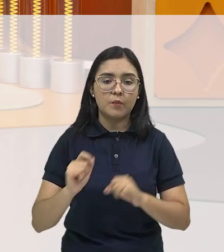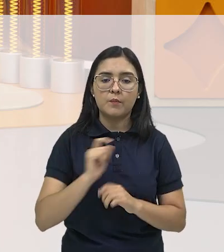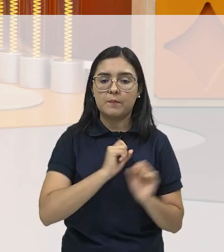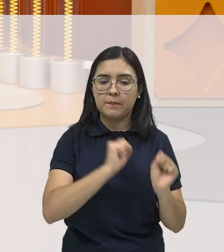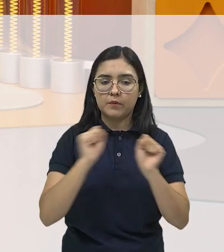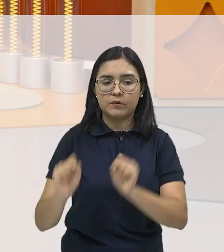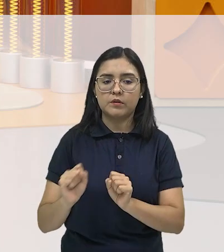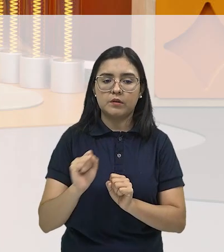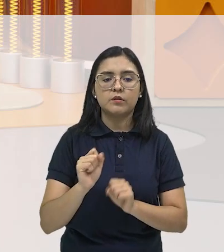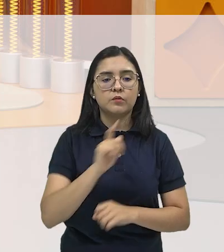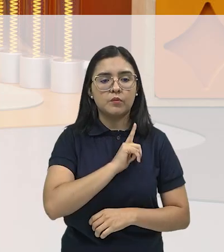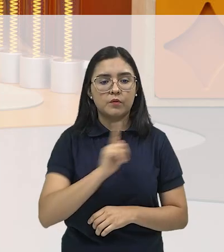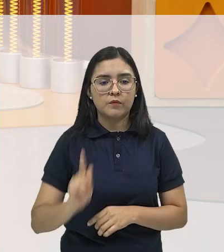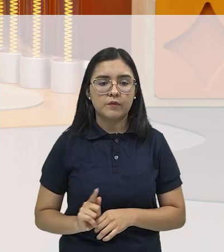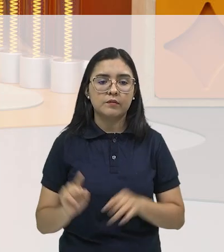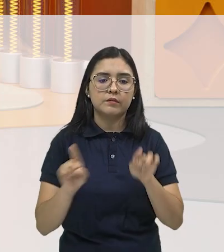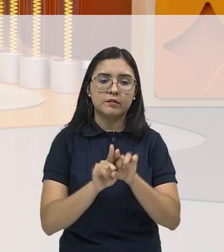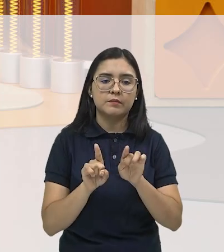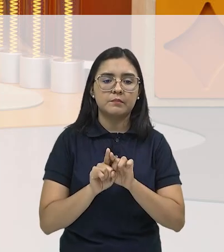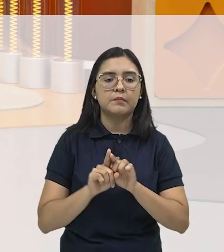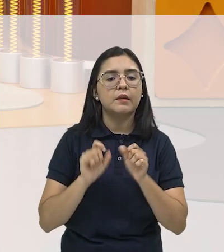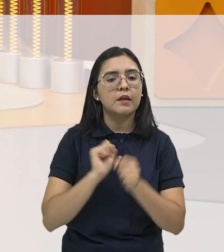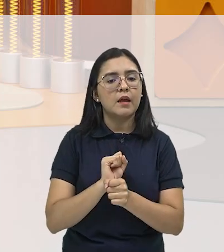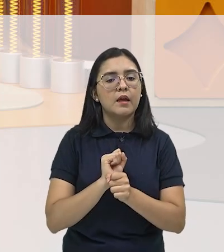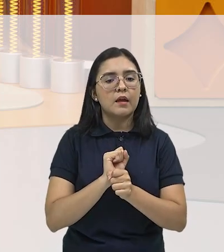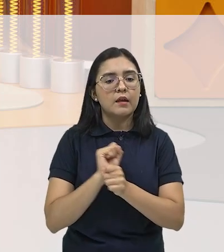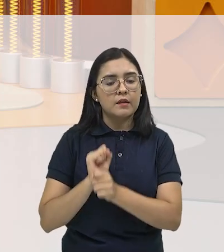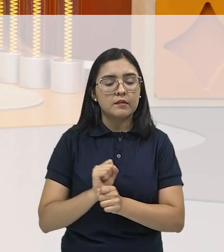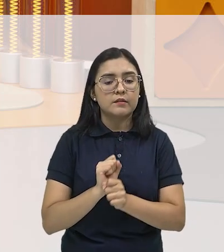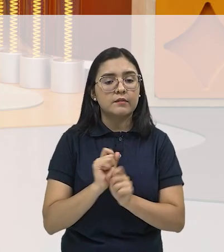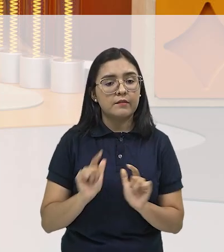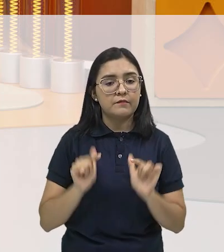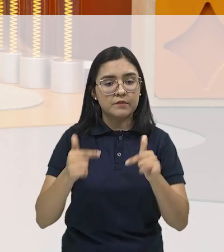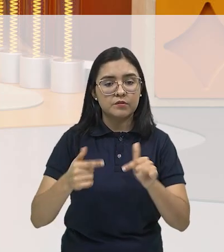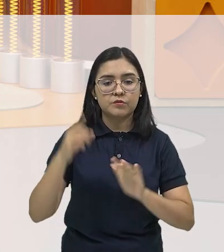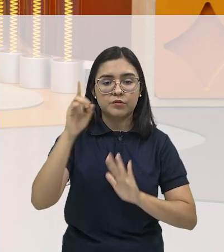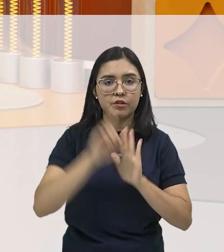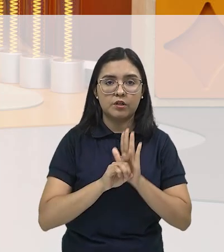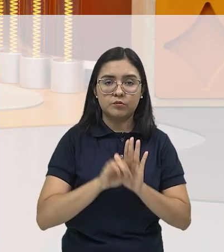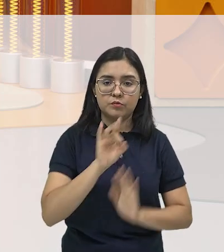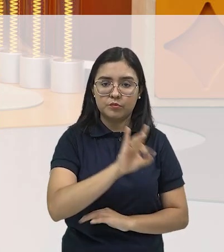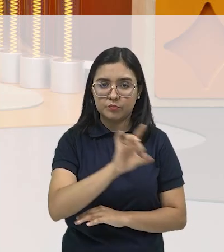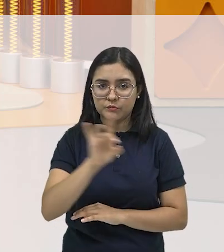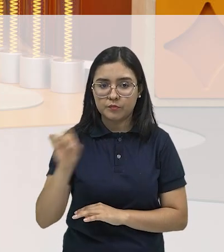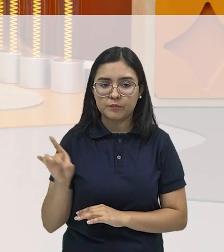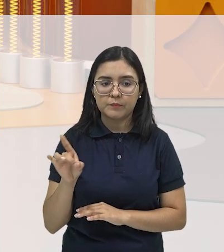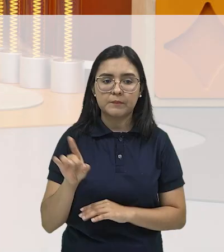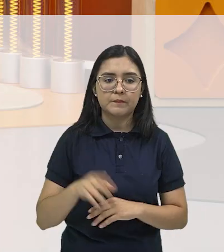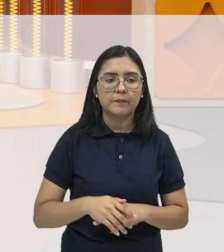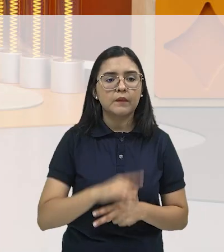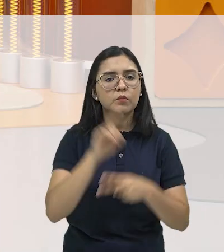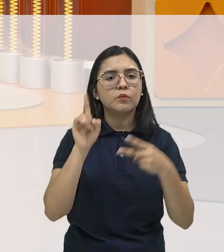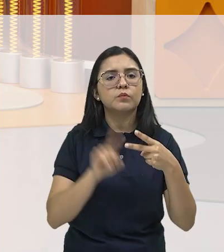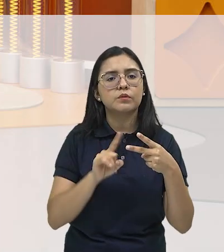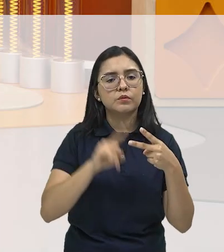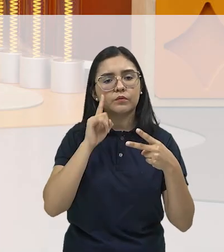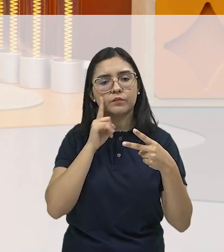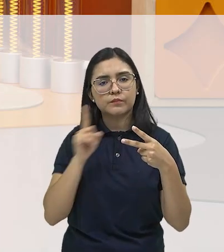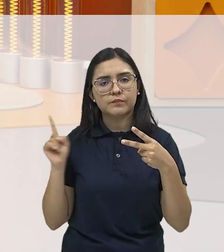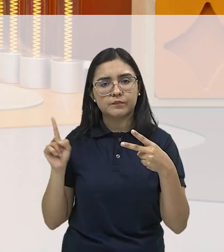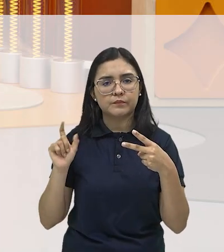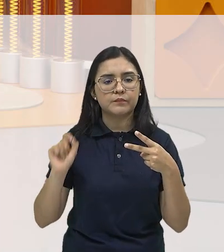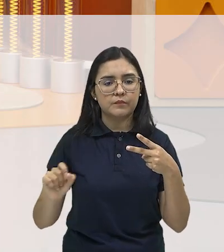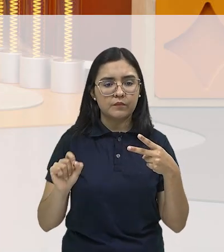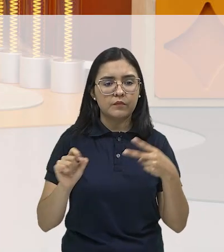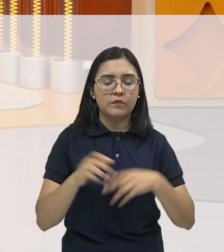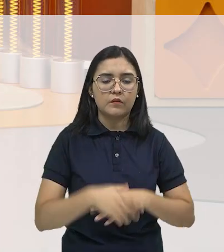direitos individuais. Você observa aqui, ó, nessa parte, no segundo ponto, emergiu como